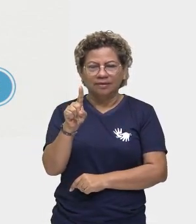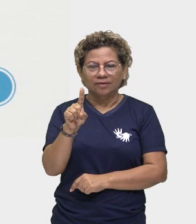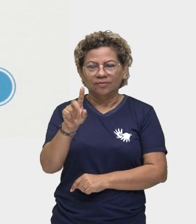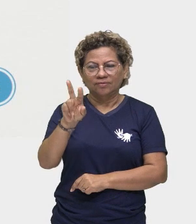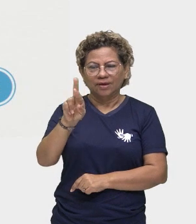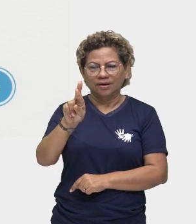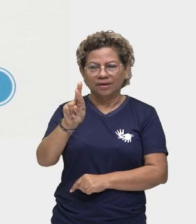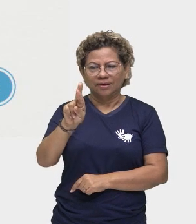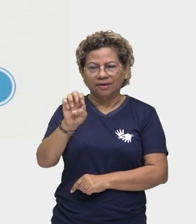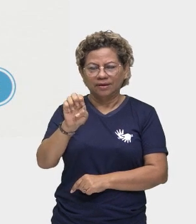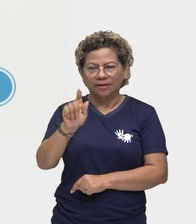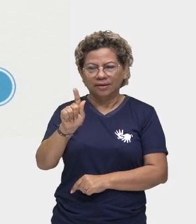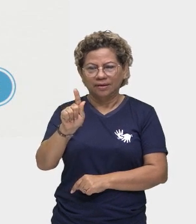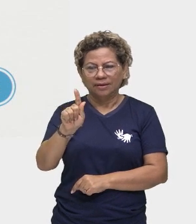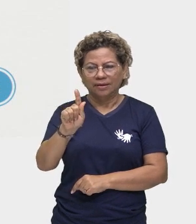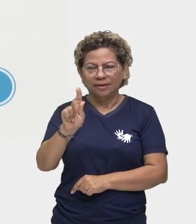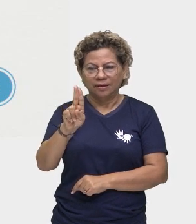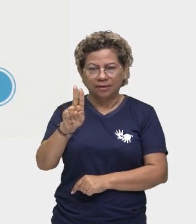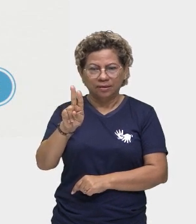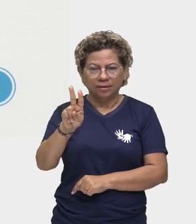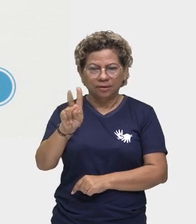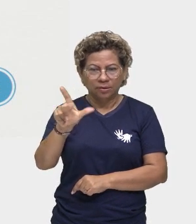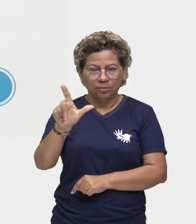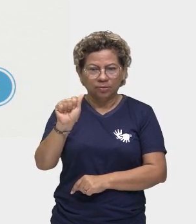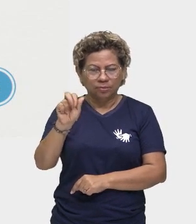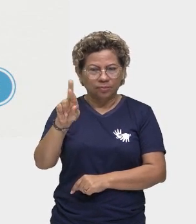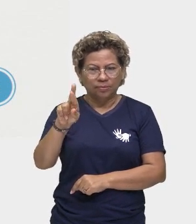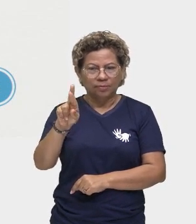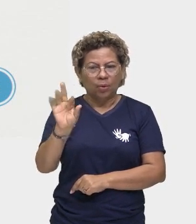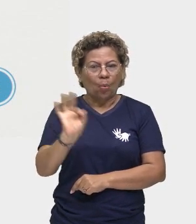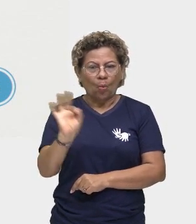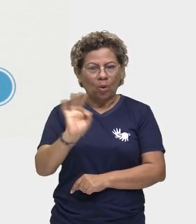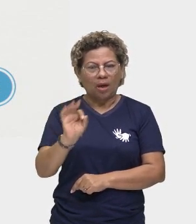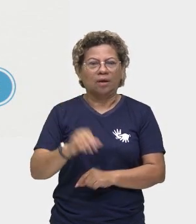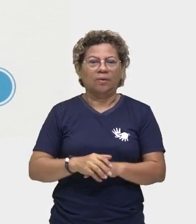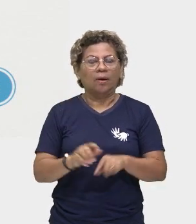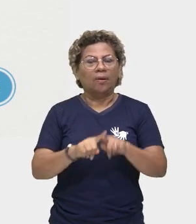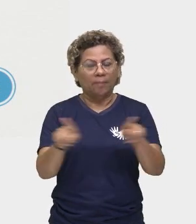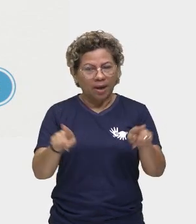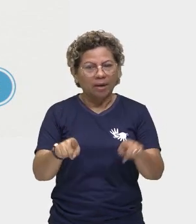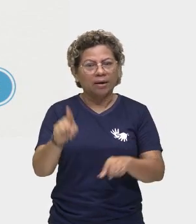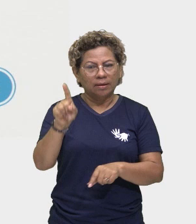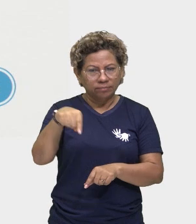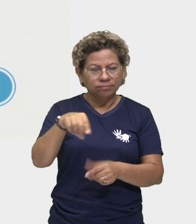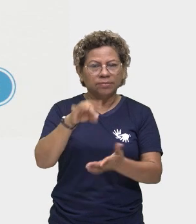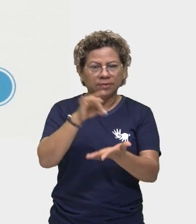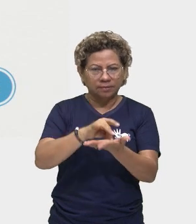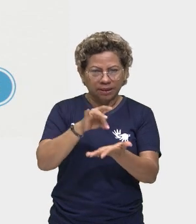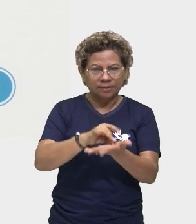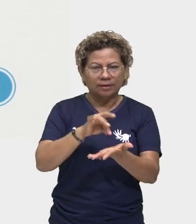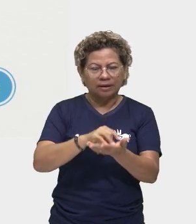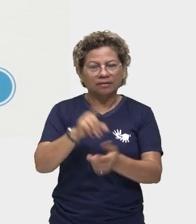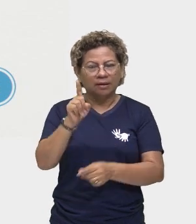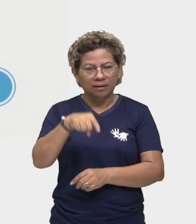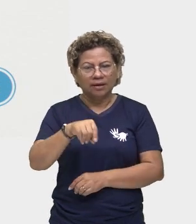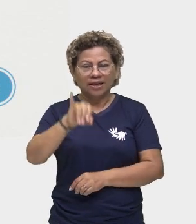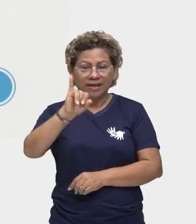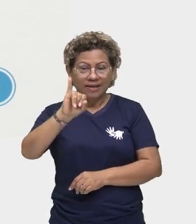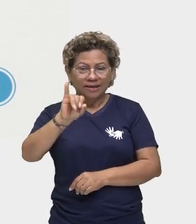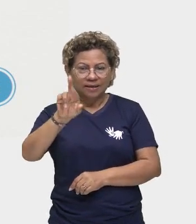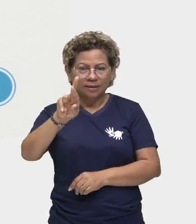consequência, se os seus lados são diferentes, a medida dos seus ângulos também vão ser diferentes, ó.